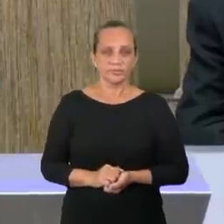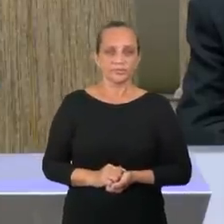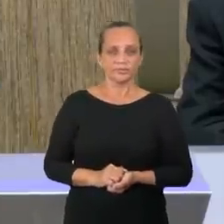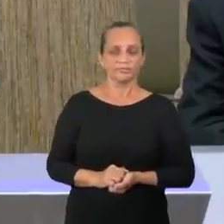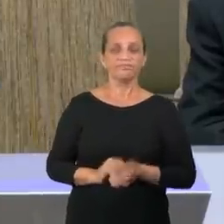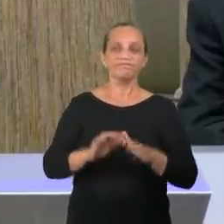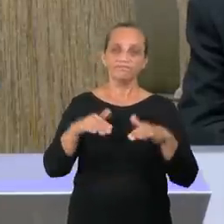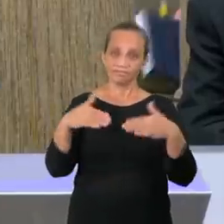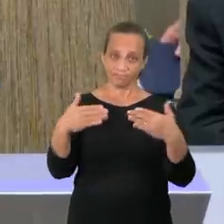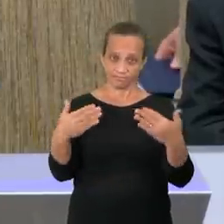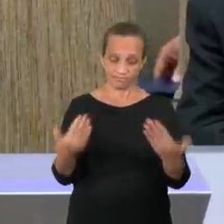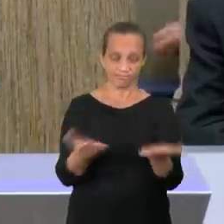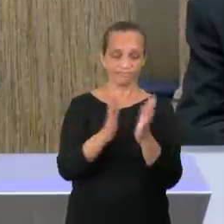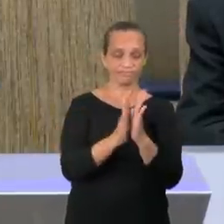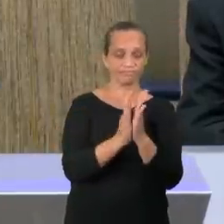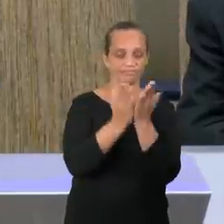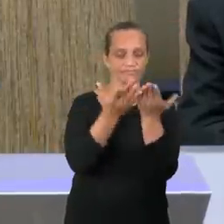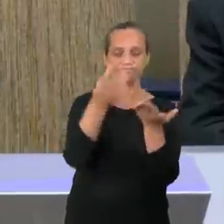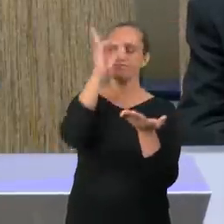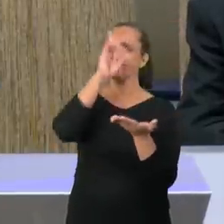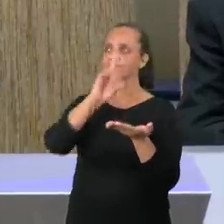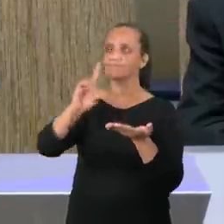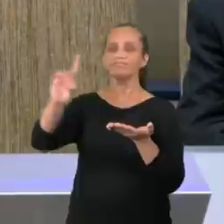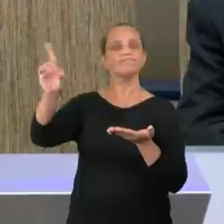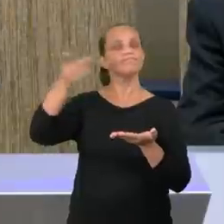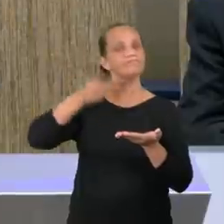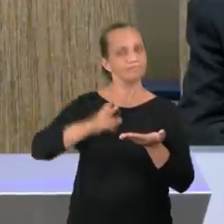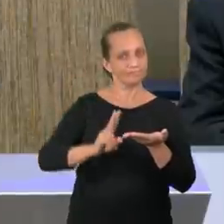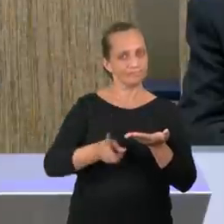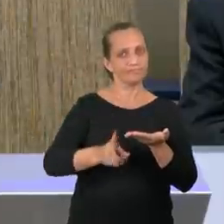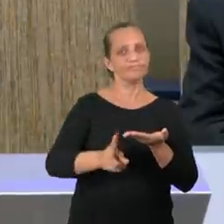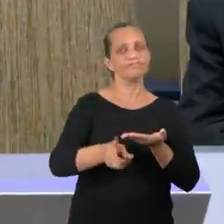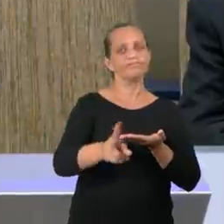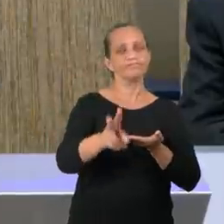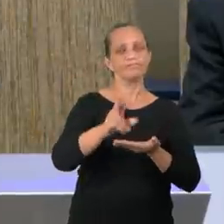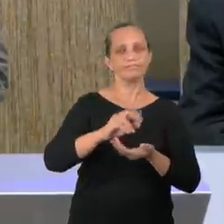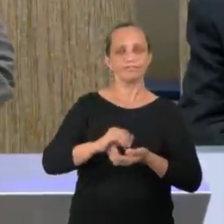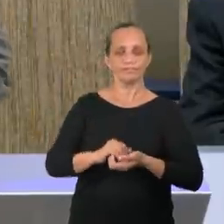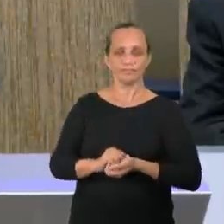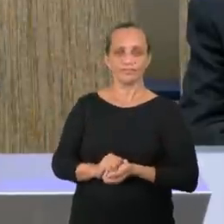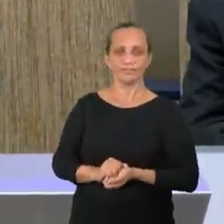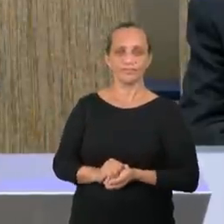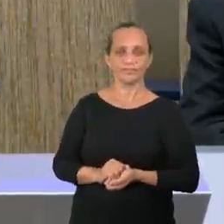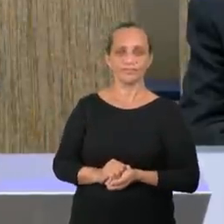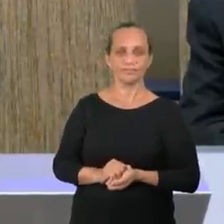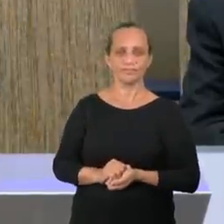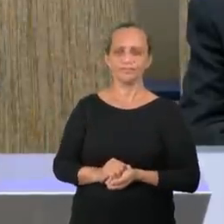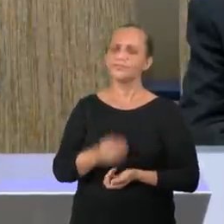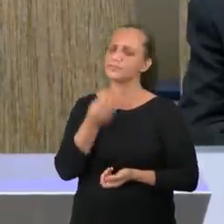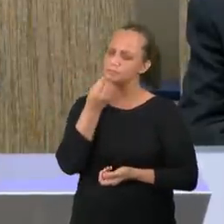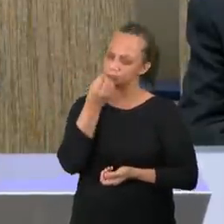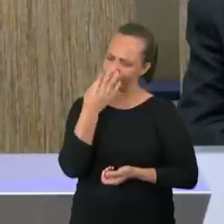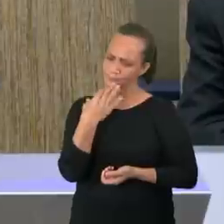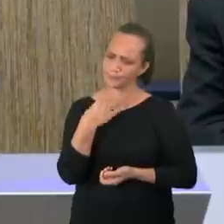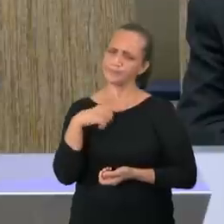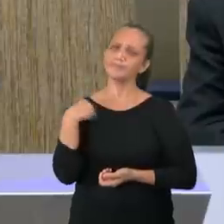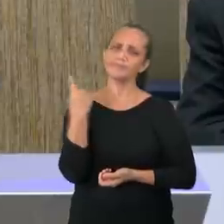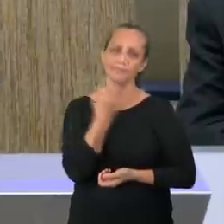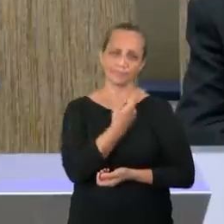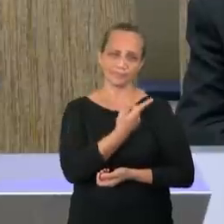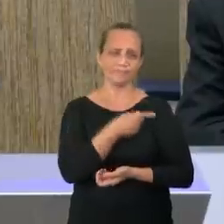Meus irmãos, a palavra de Deus, ela sempre é muito boa para nós,